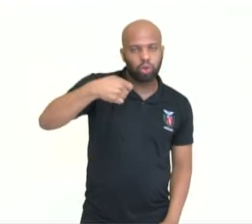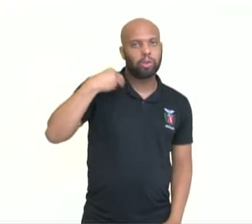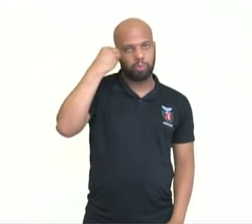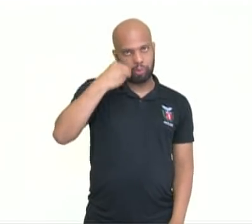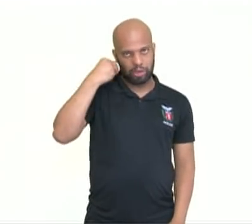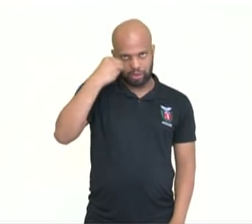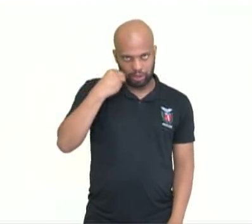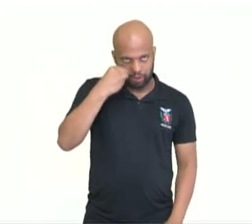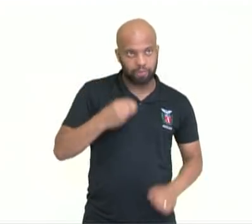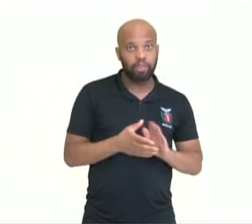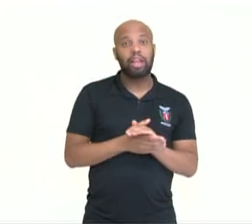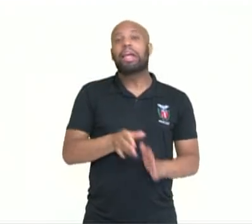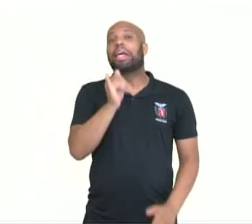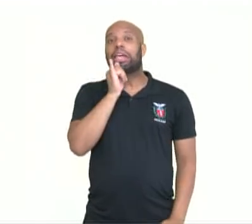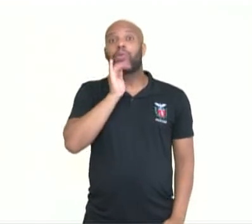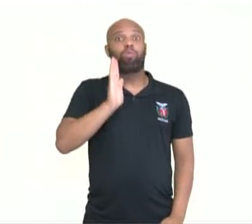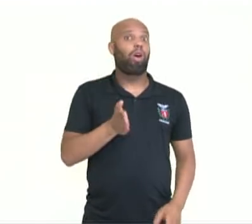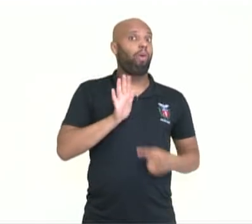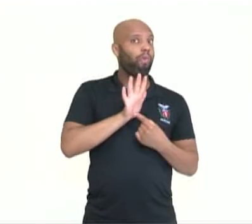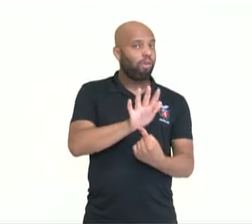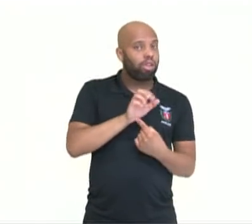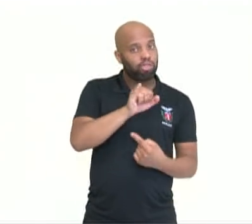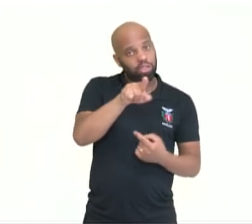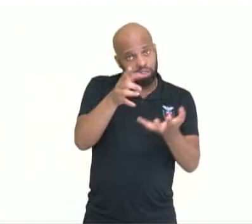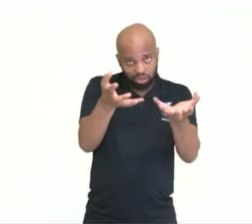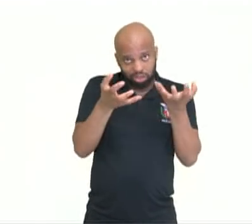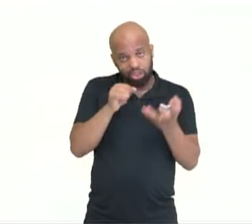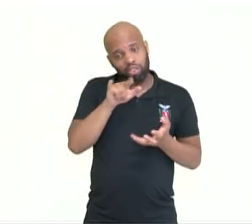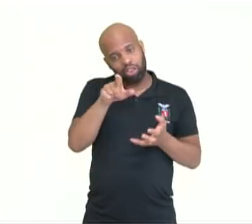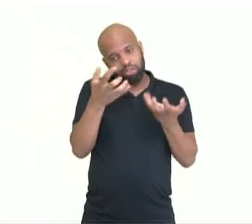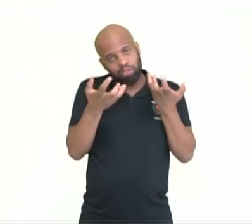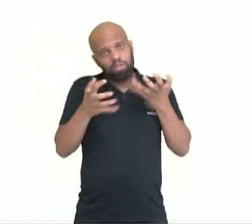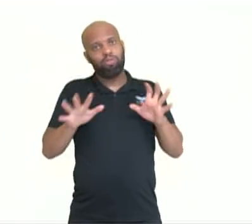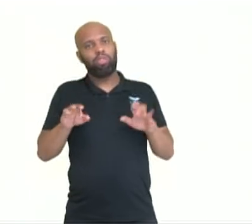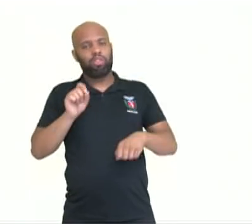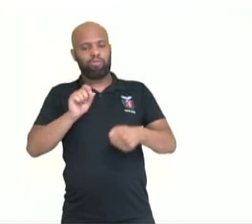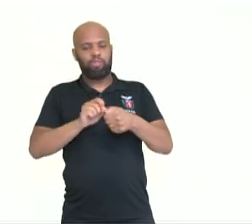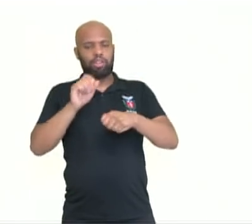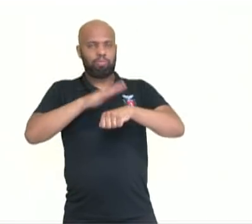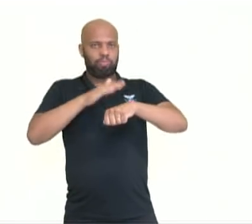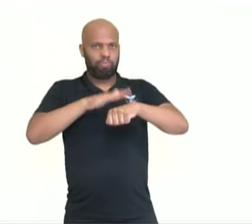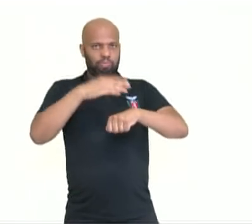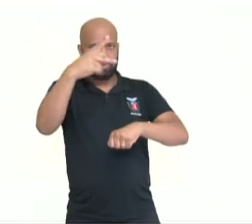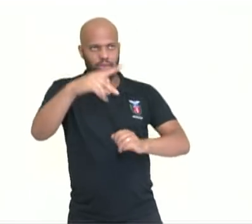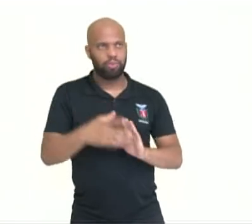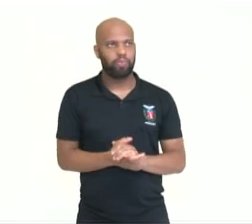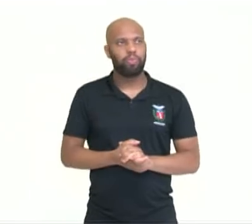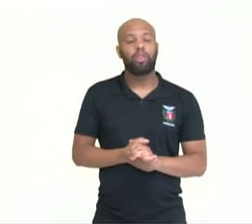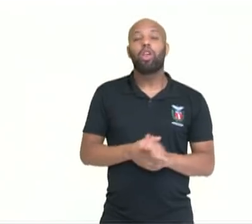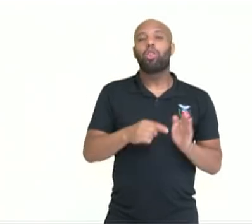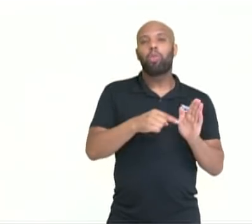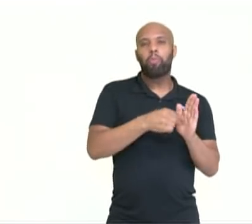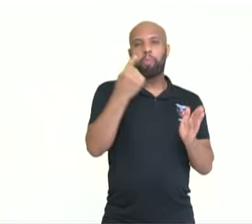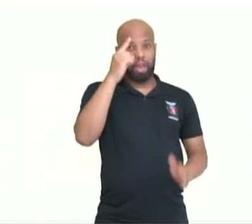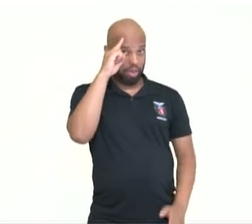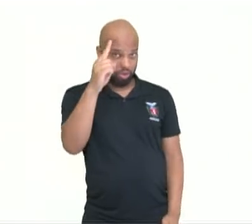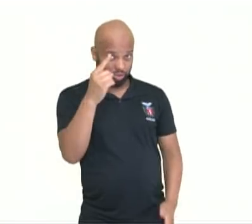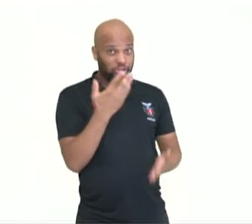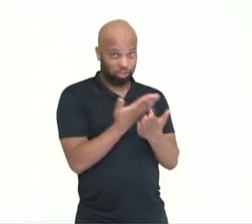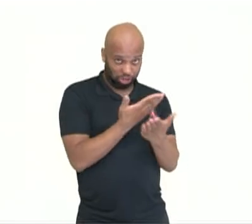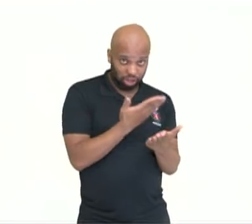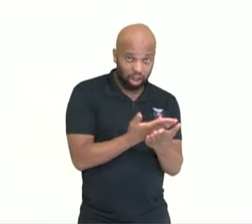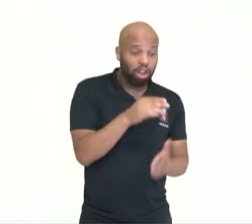experiência. Eu dei um exemplo para você, se você quiser aqui, senão você faz a sua, ó. No primeiro dia de aula,